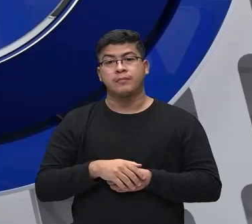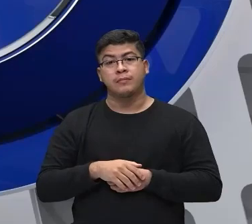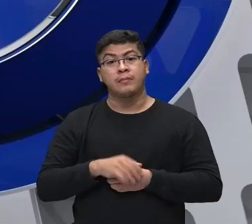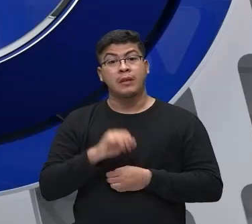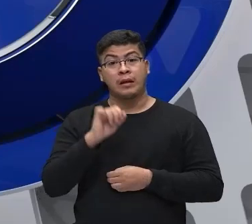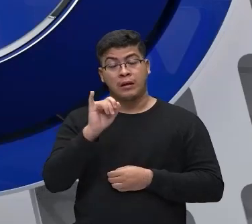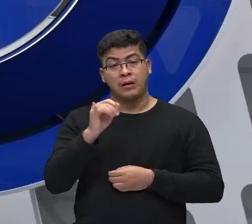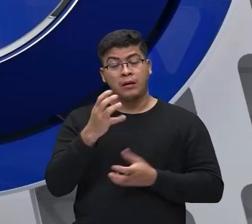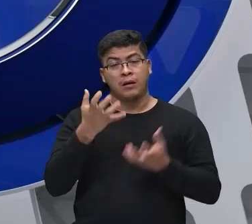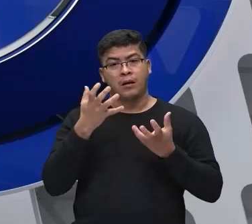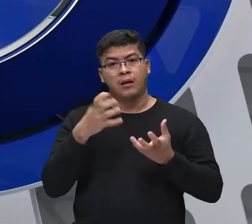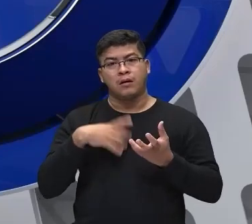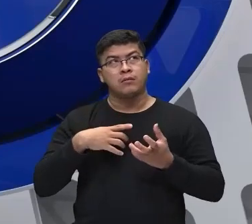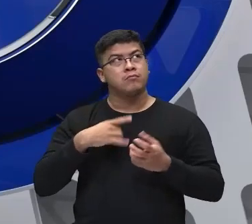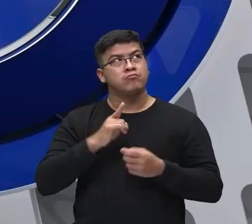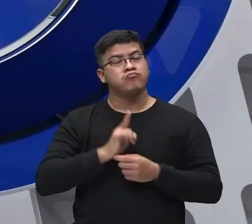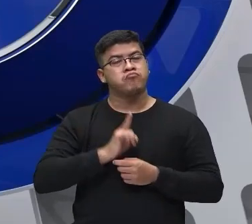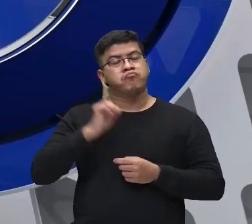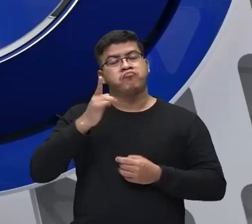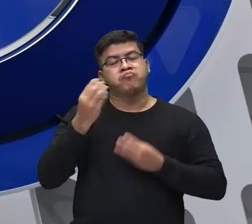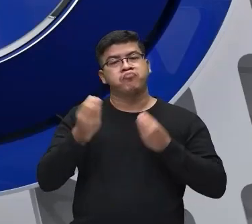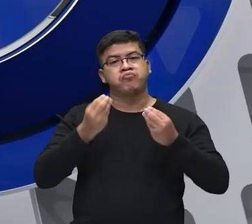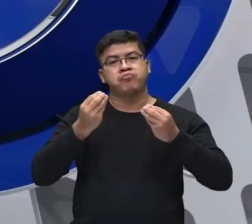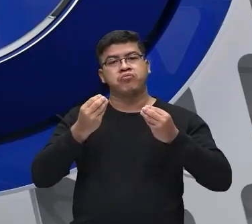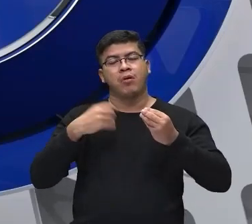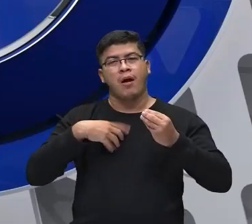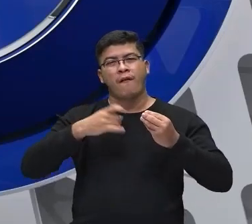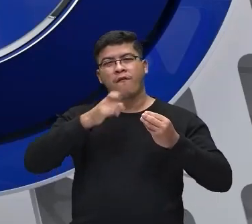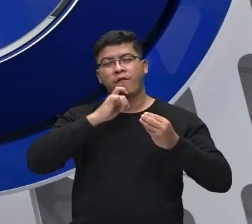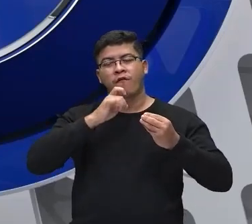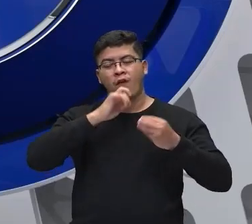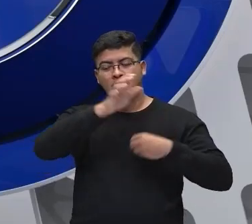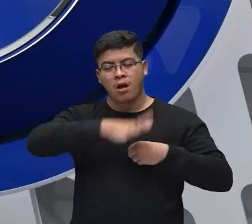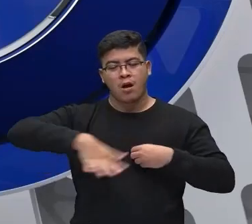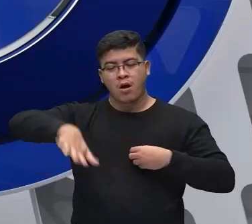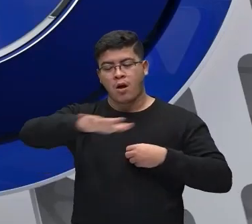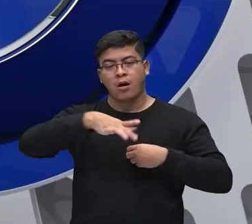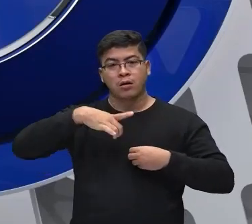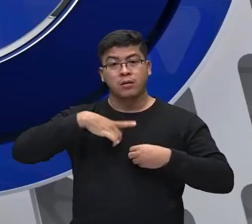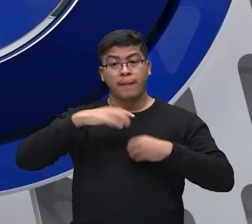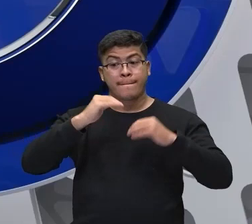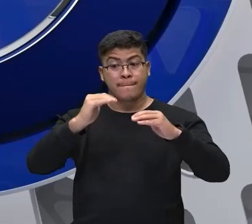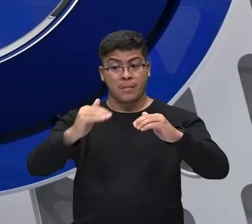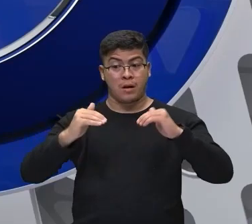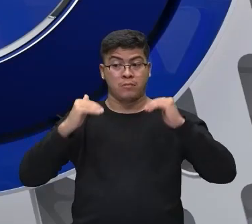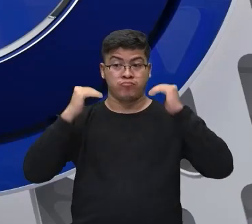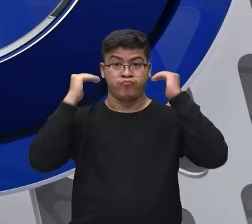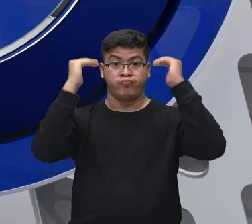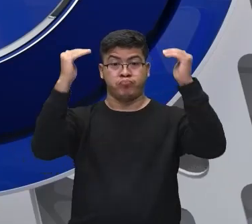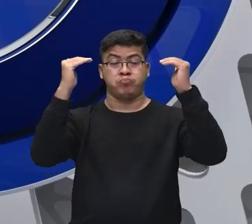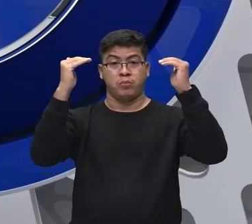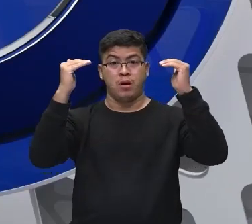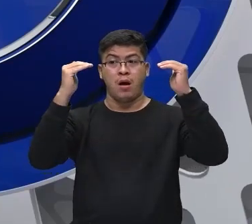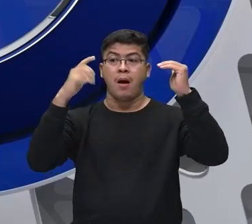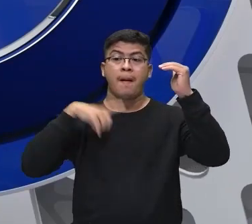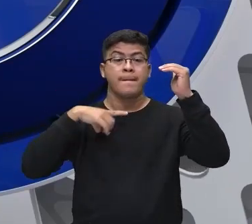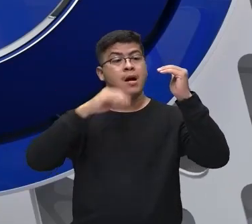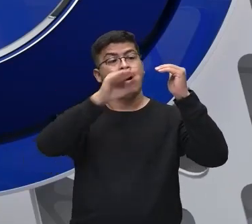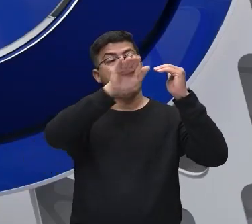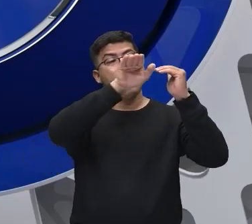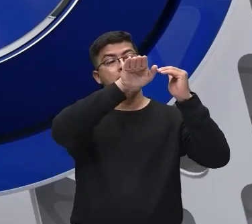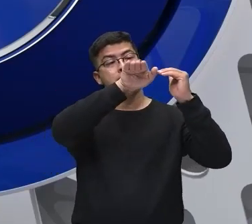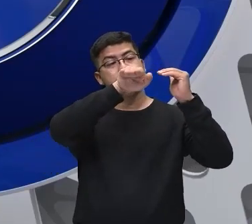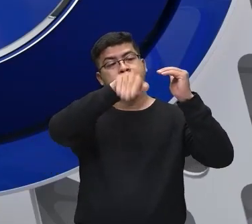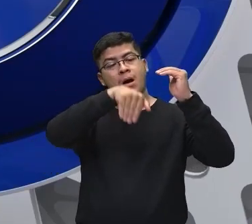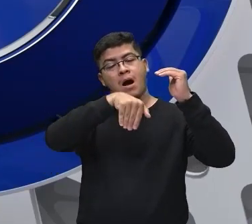aquele local fique gelado, seja resfriado, o condicionador de ar, o ar-condicionado, deve ser situado